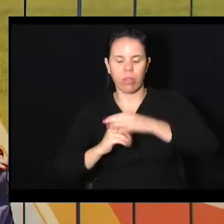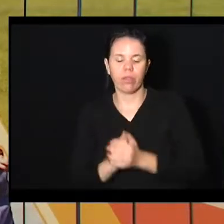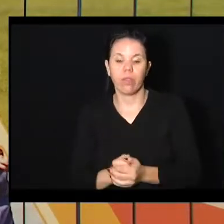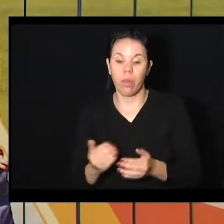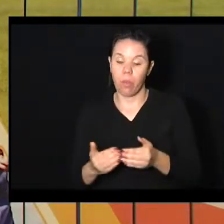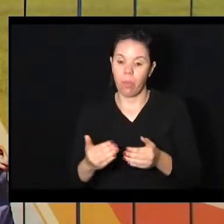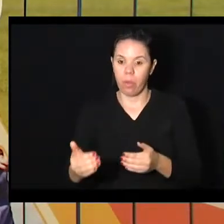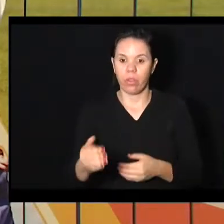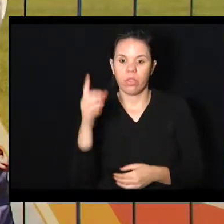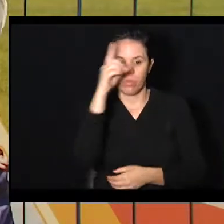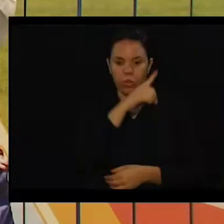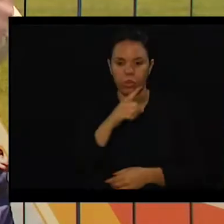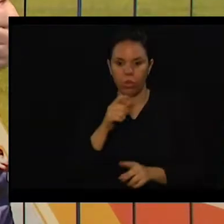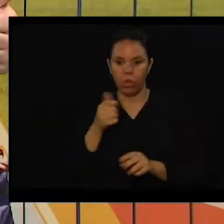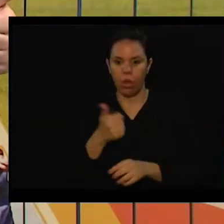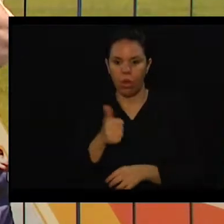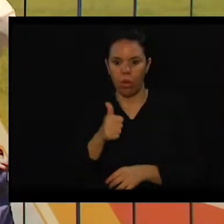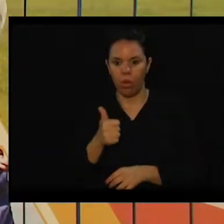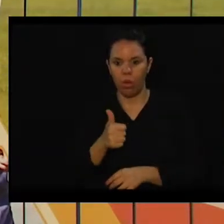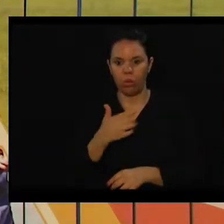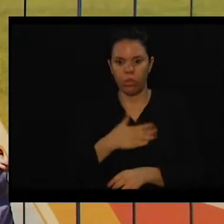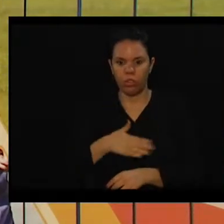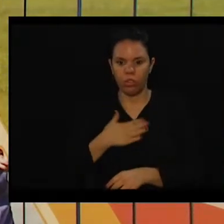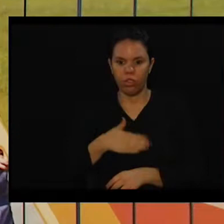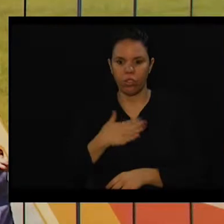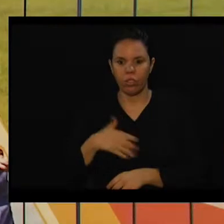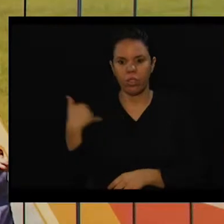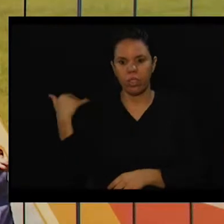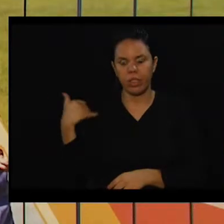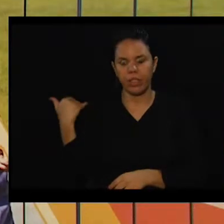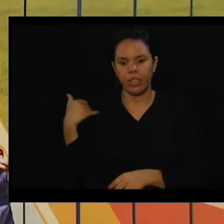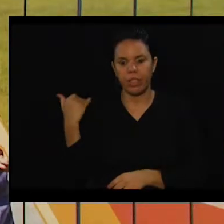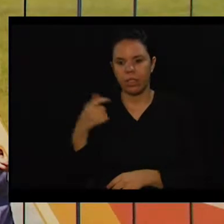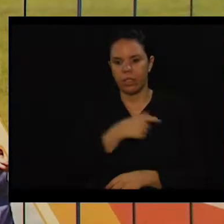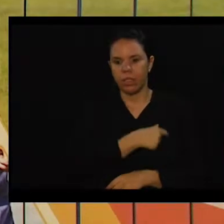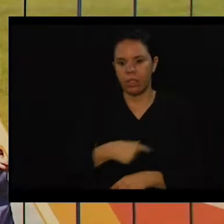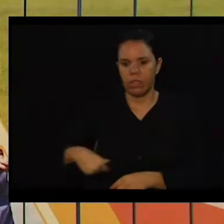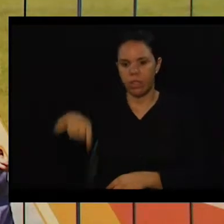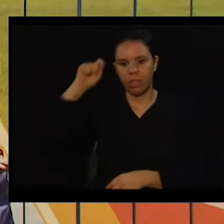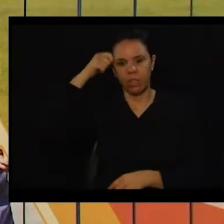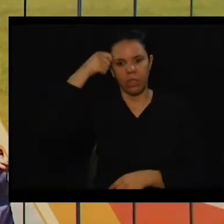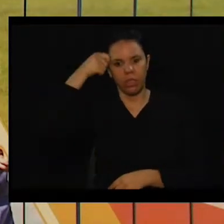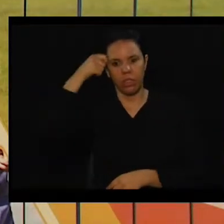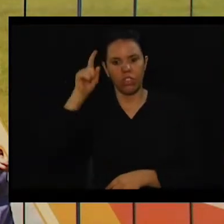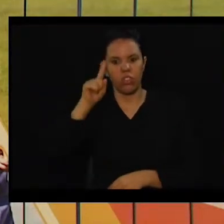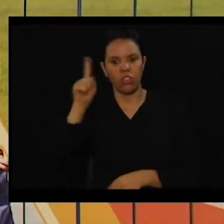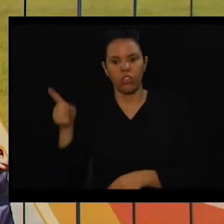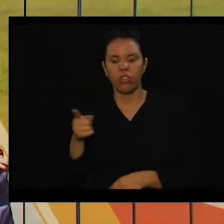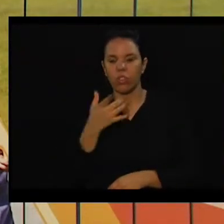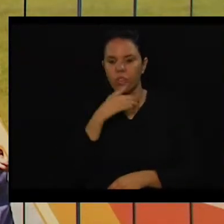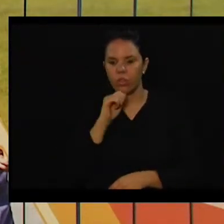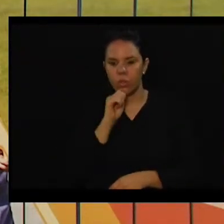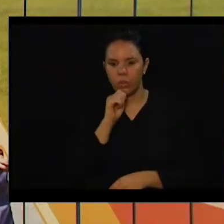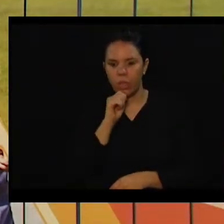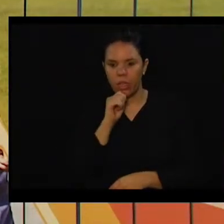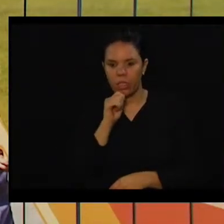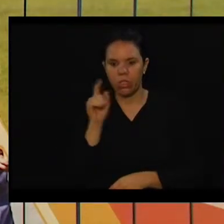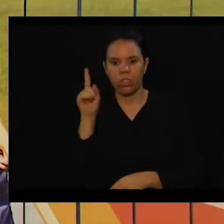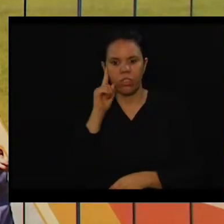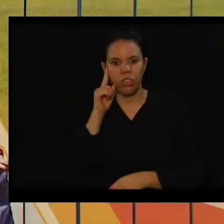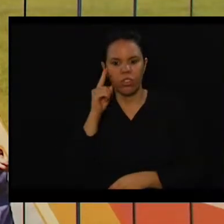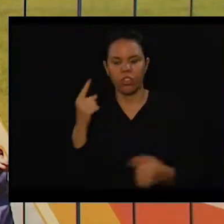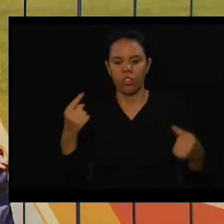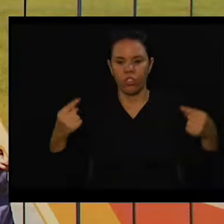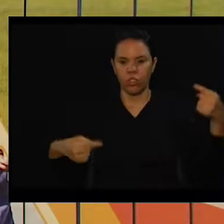de agosto, aniversário da Macaca, Dia dos Pais e dia de derby, 11 horas da manhã,